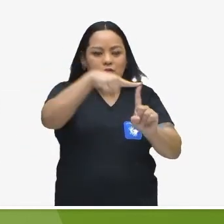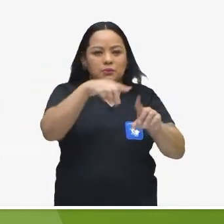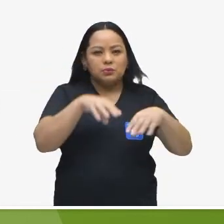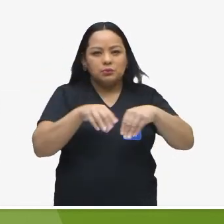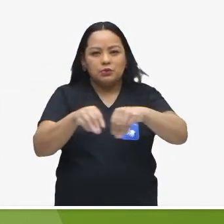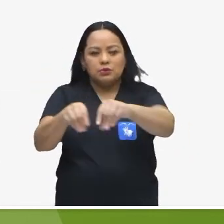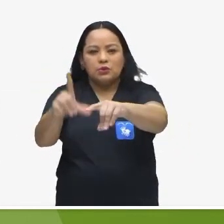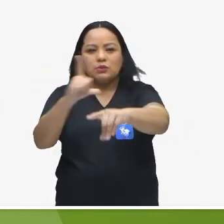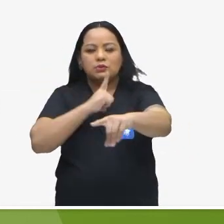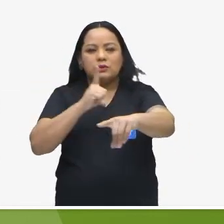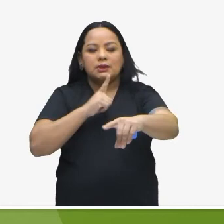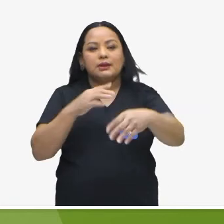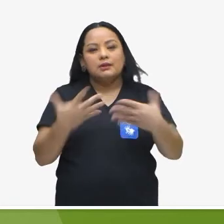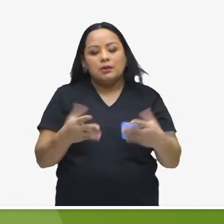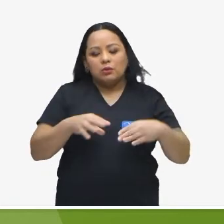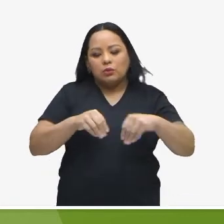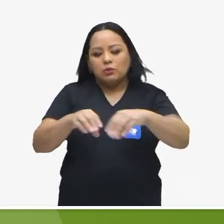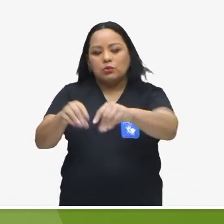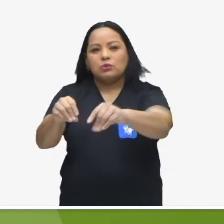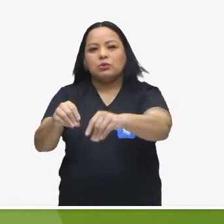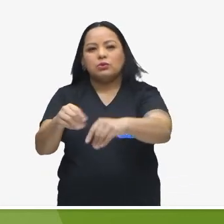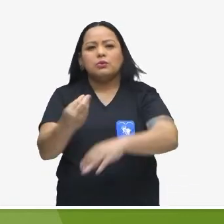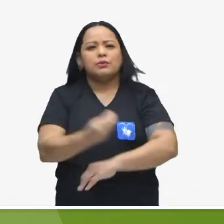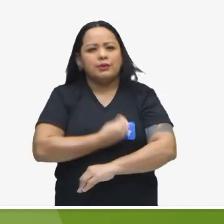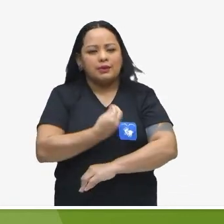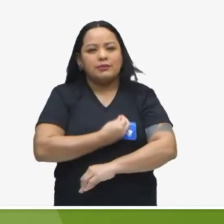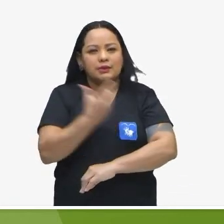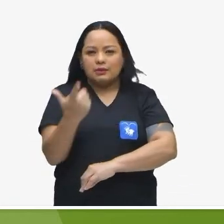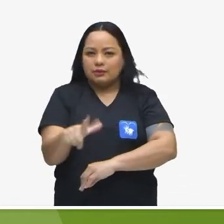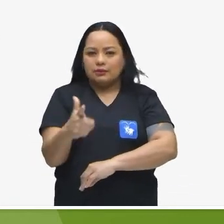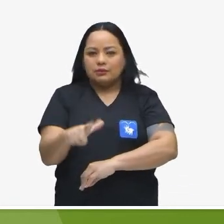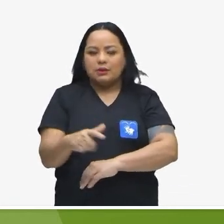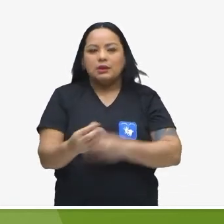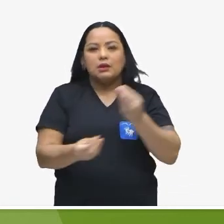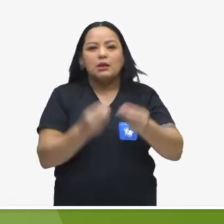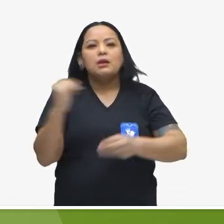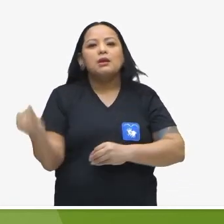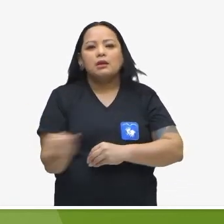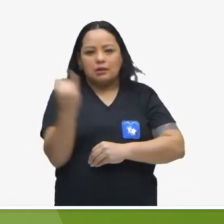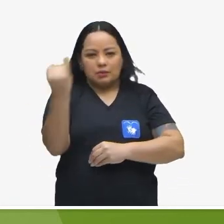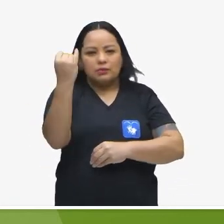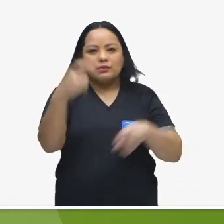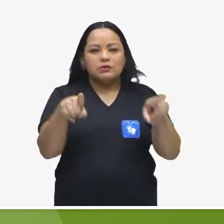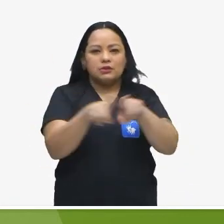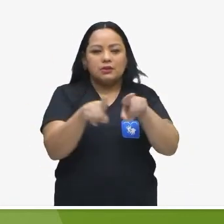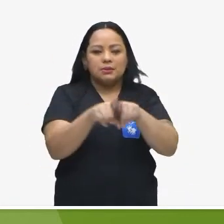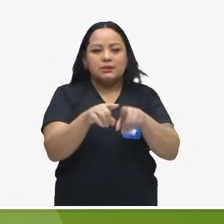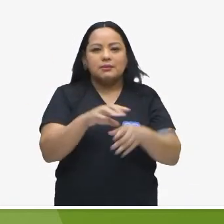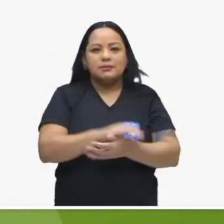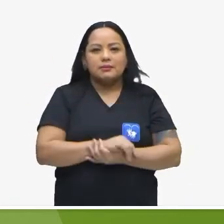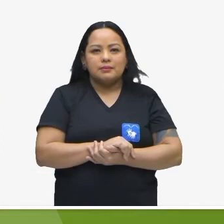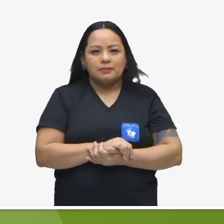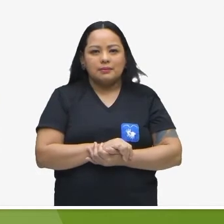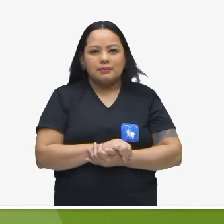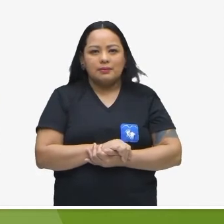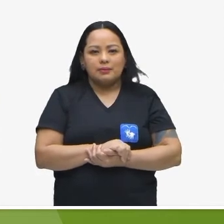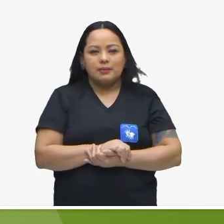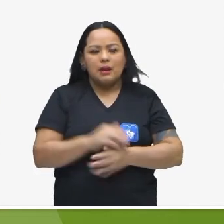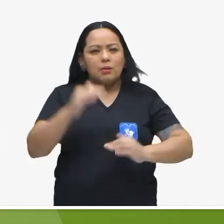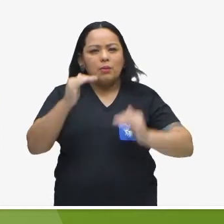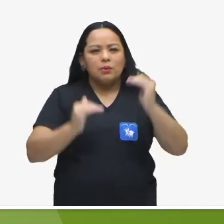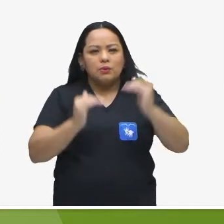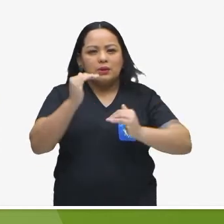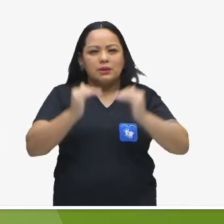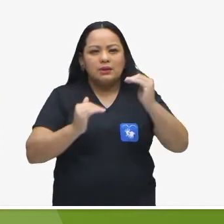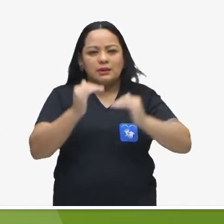Então, o solo também é um fator abiótico que é fundamental para o equilíbrio no